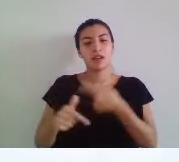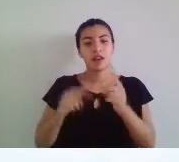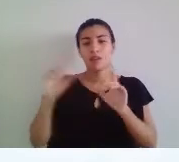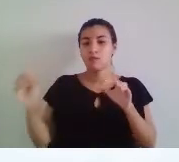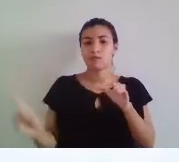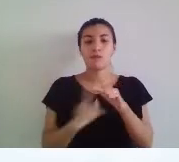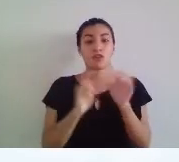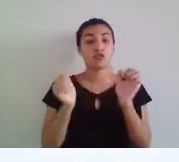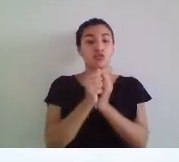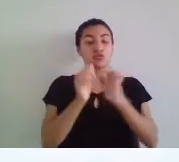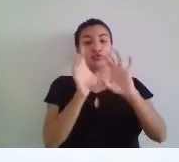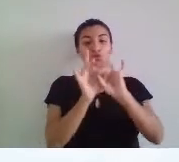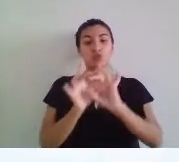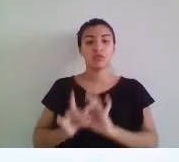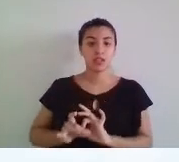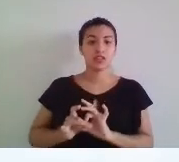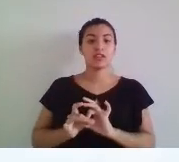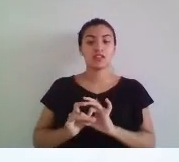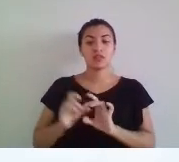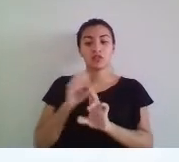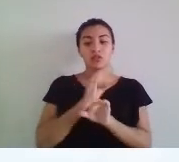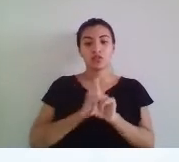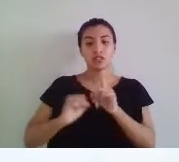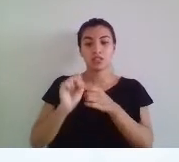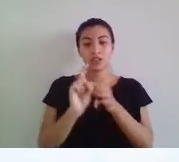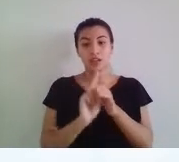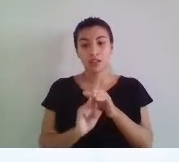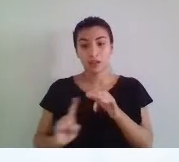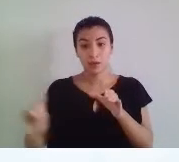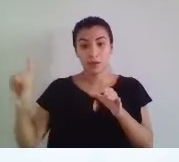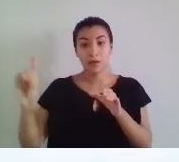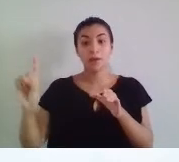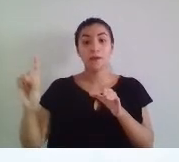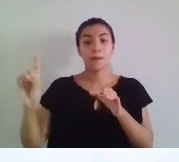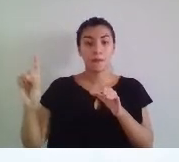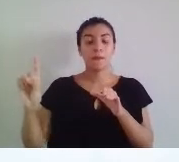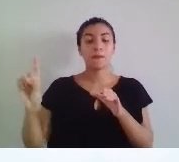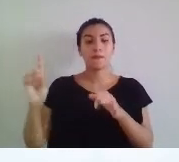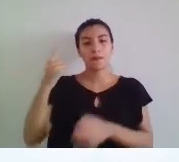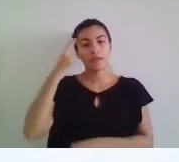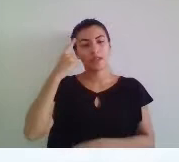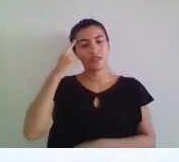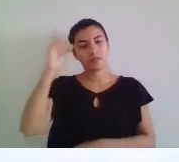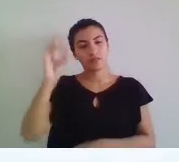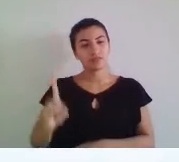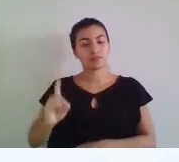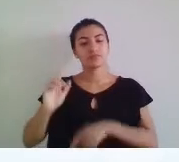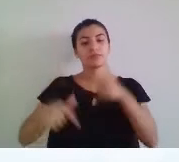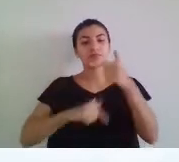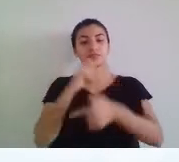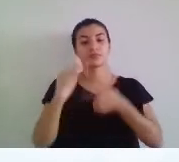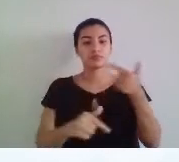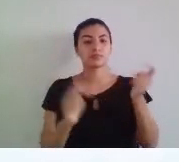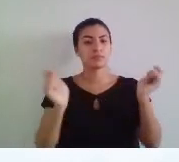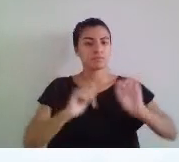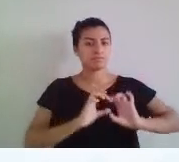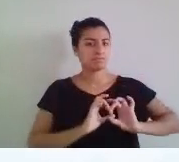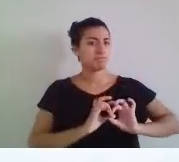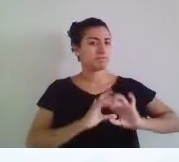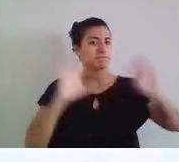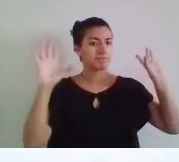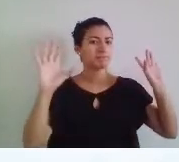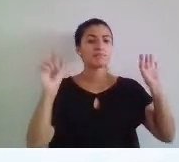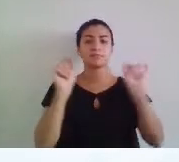num contexto de emancipação social, né? Pensar se o direito do trabalho tem um potencial de libertação, né? De